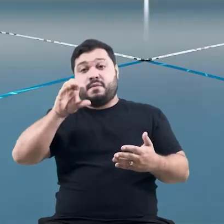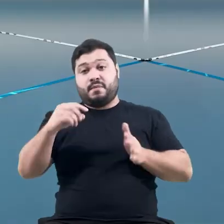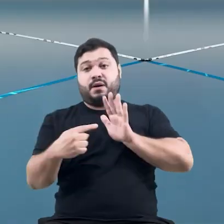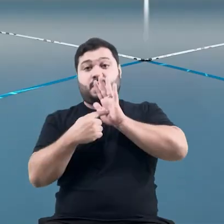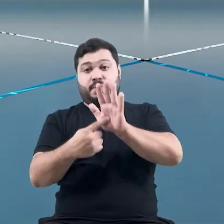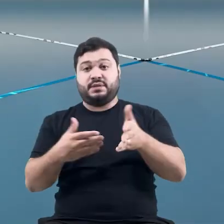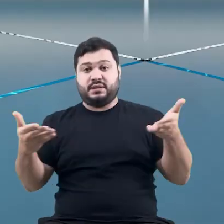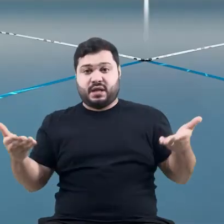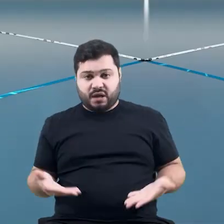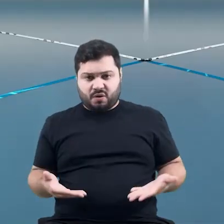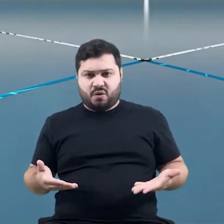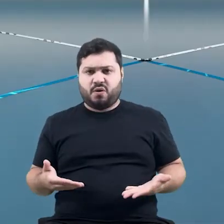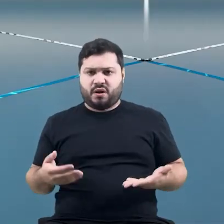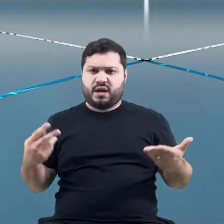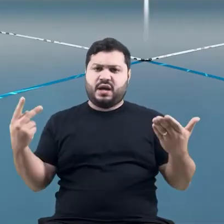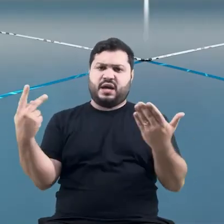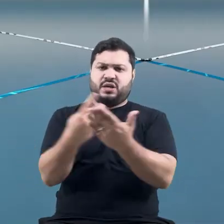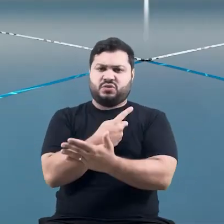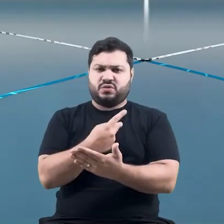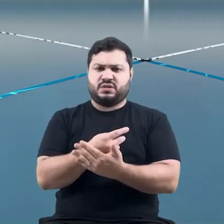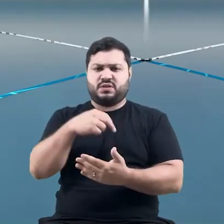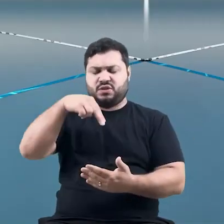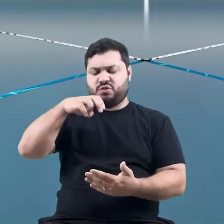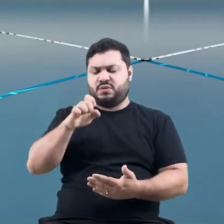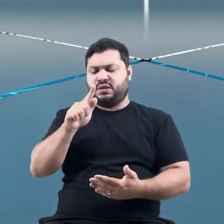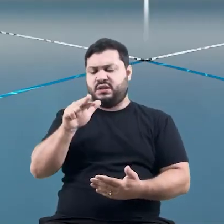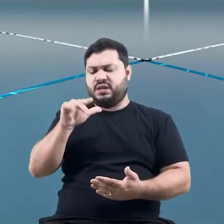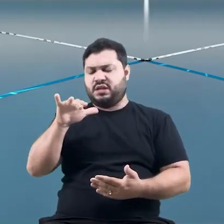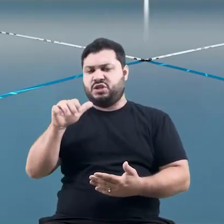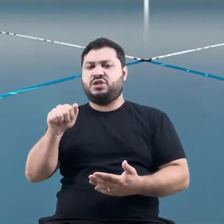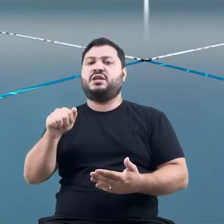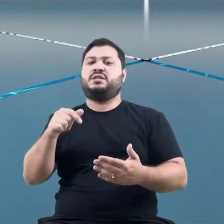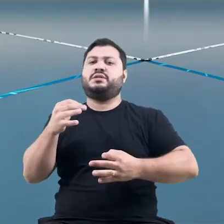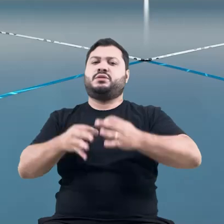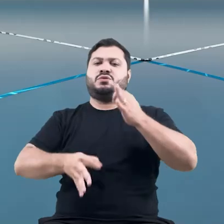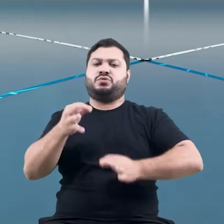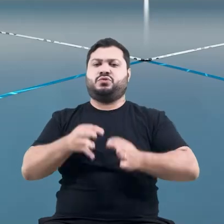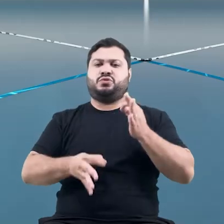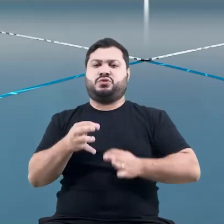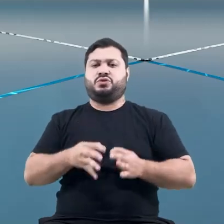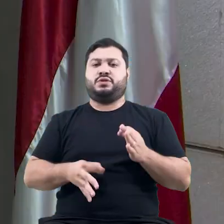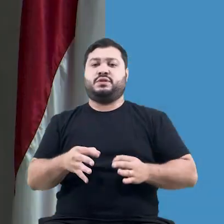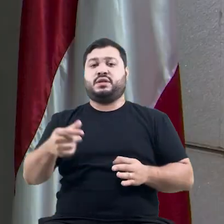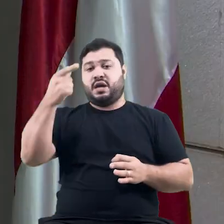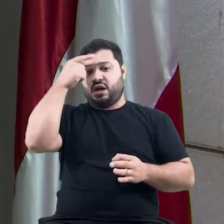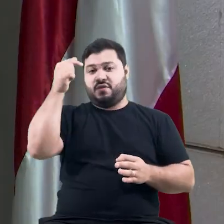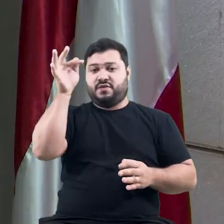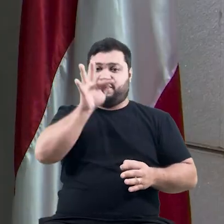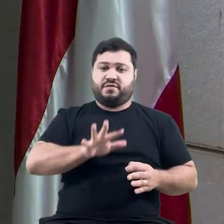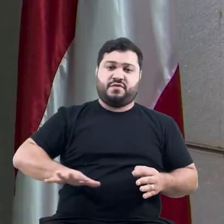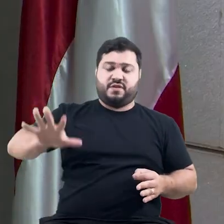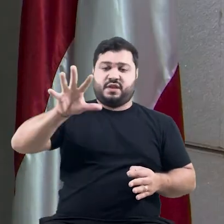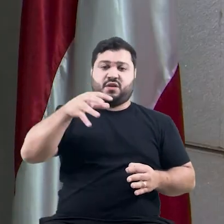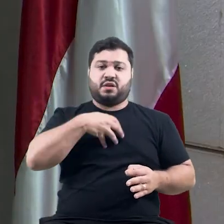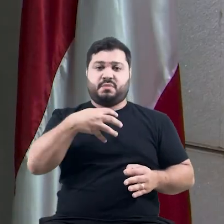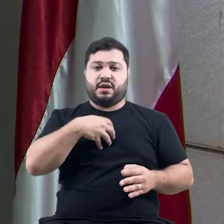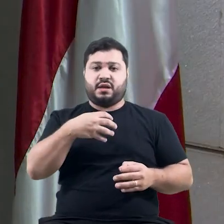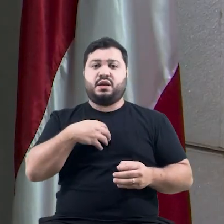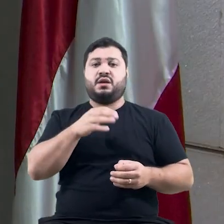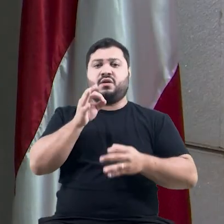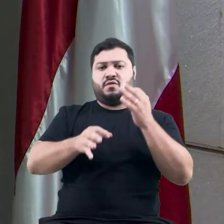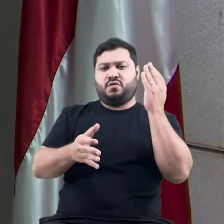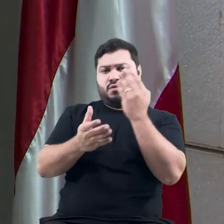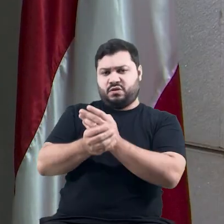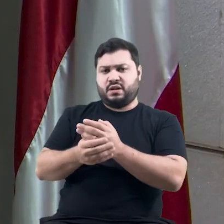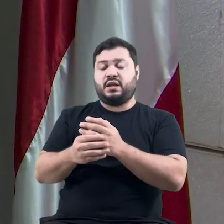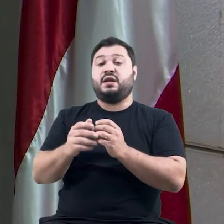Antônio Feitosa apresenta agora, as consequências de uma negligência chegaram à Justiça. A Universidade Federal da Bahia